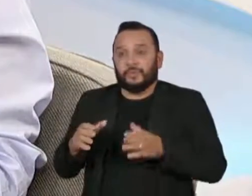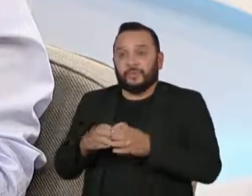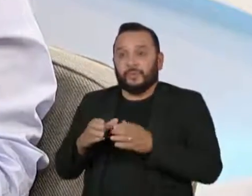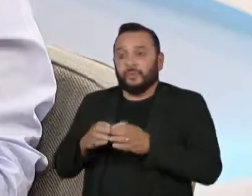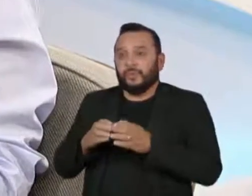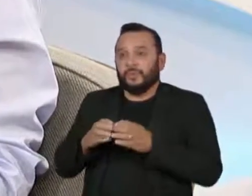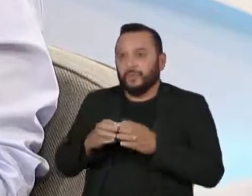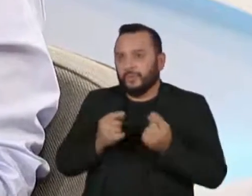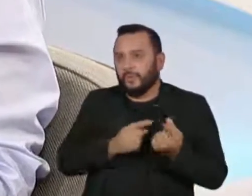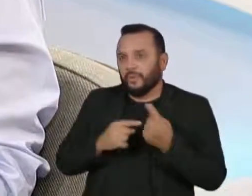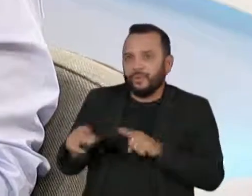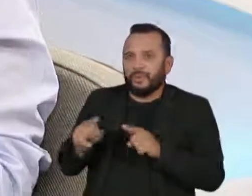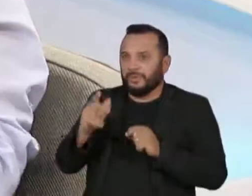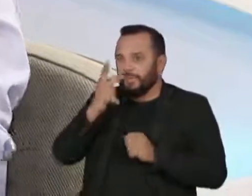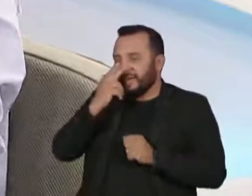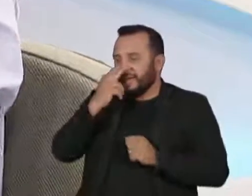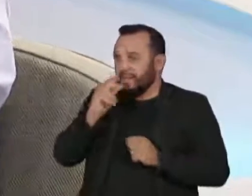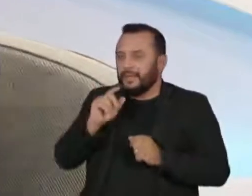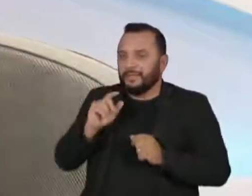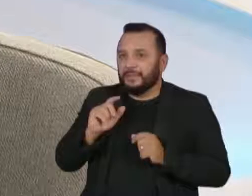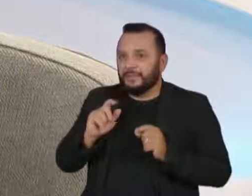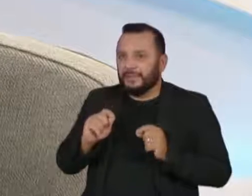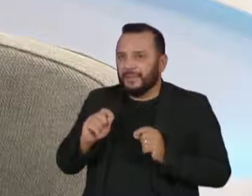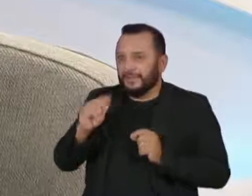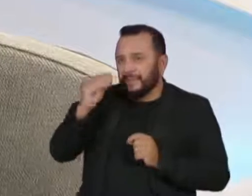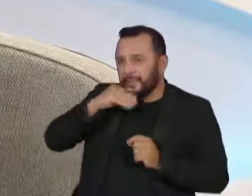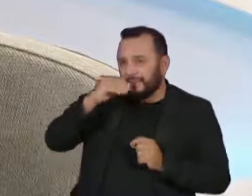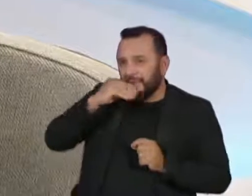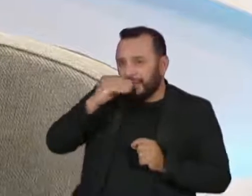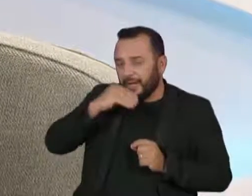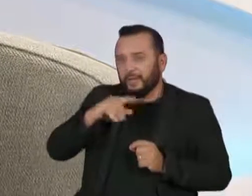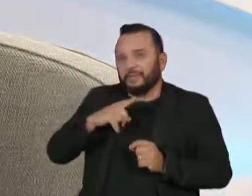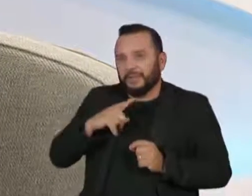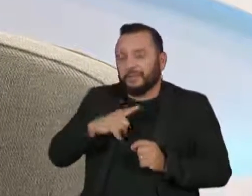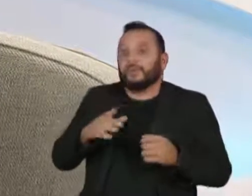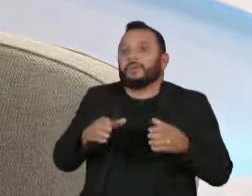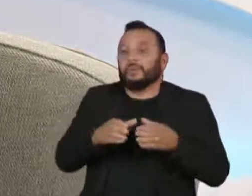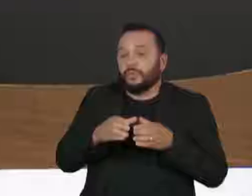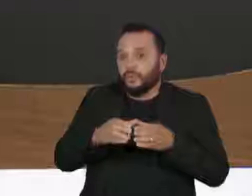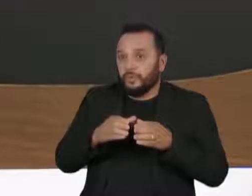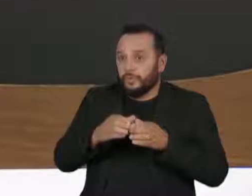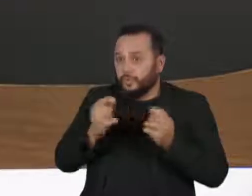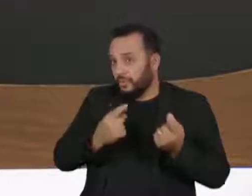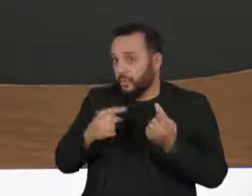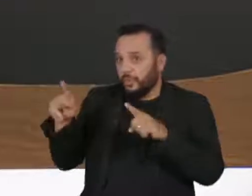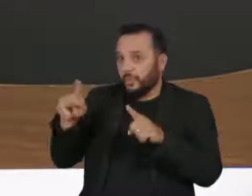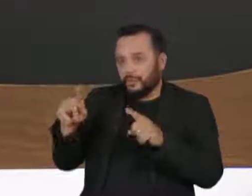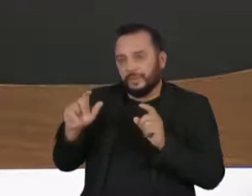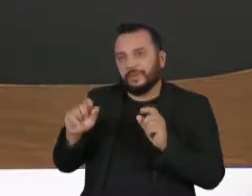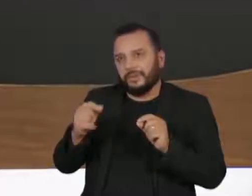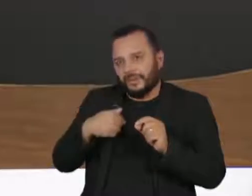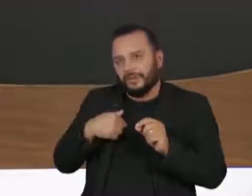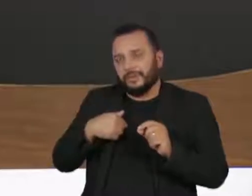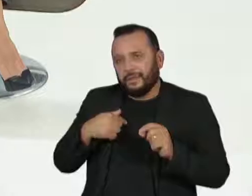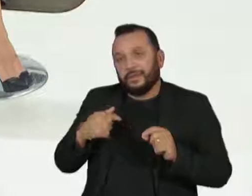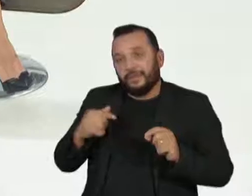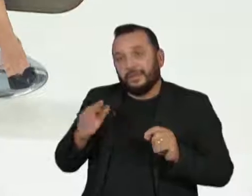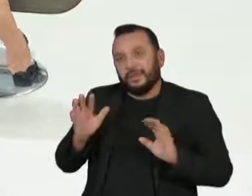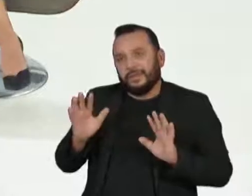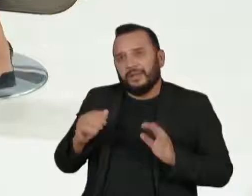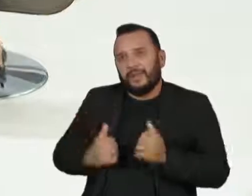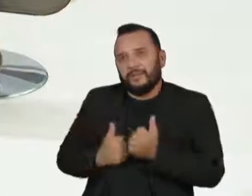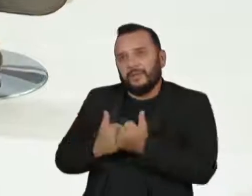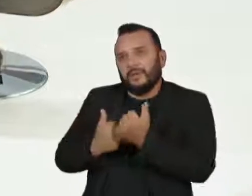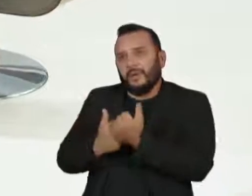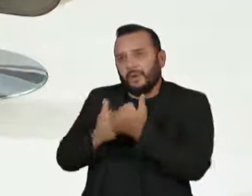mais tímida, não é? A oposição, que é a oposição que apoia, né, que é este governo, que é suporte esse governo, ela é